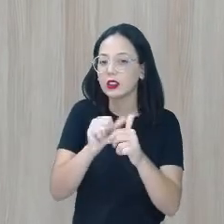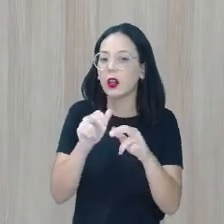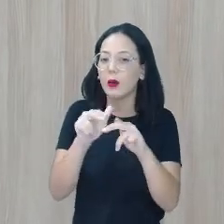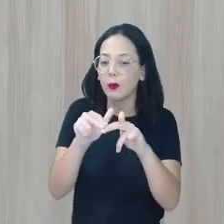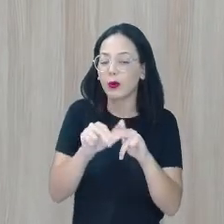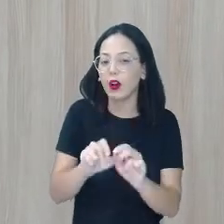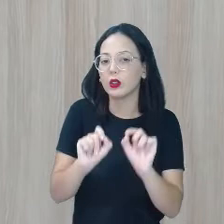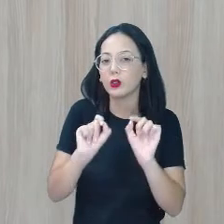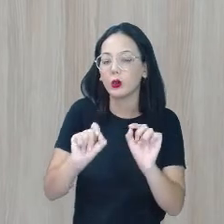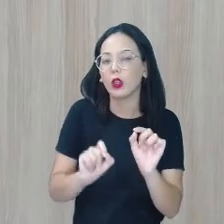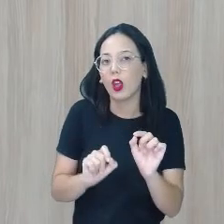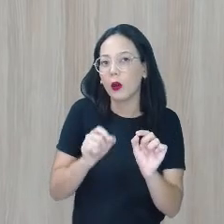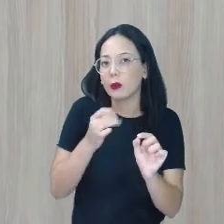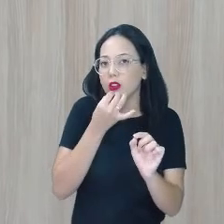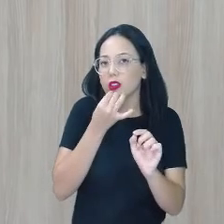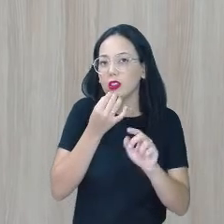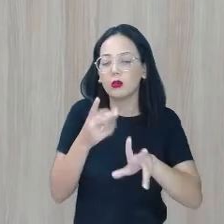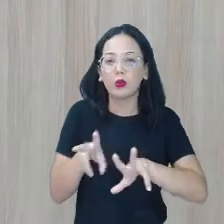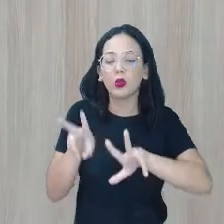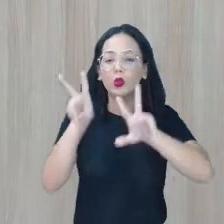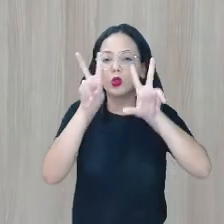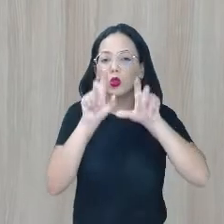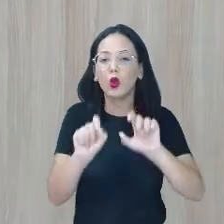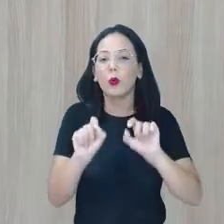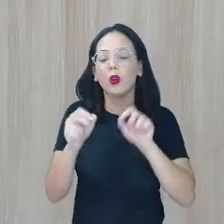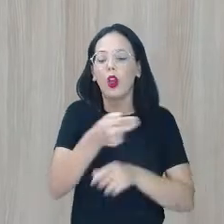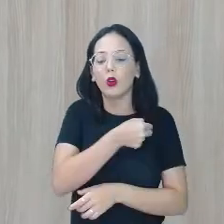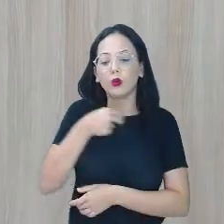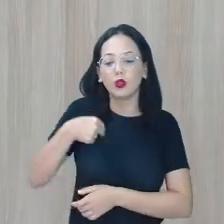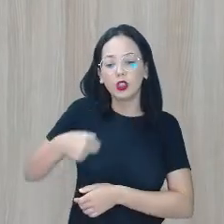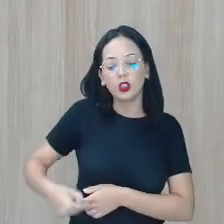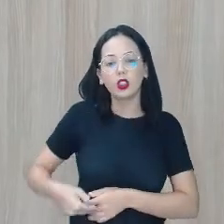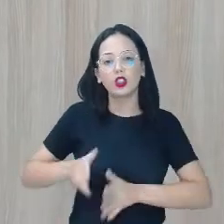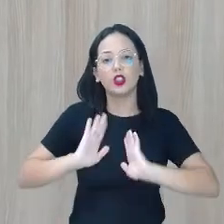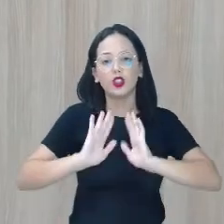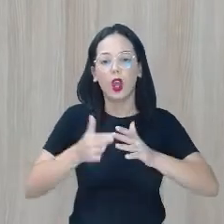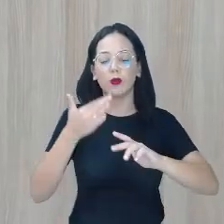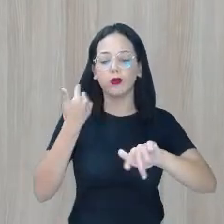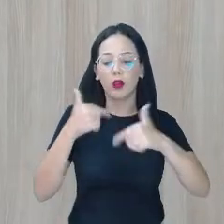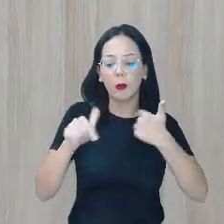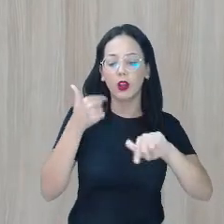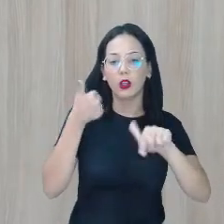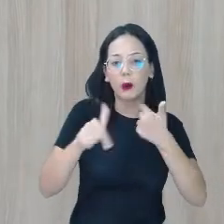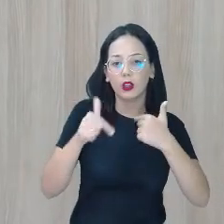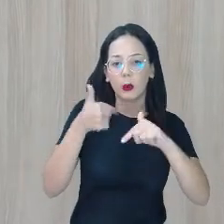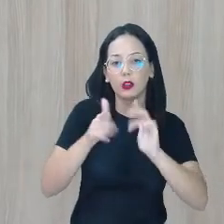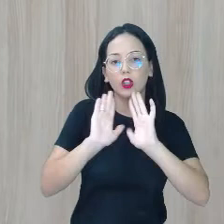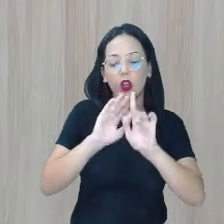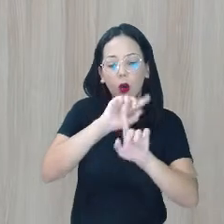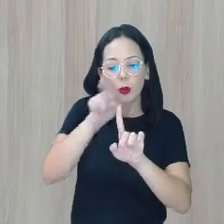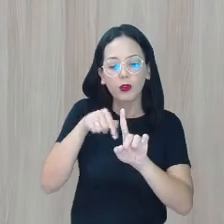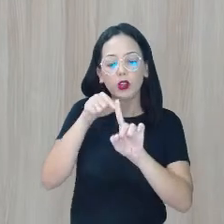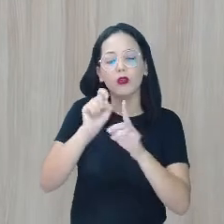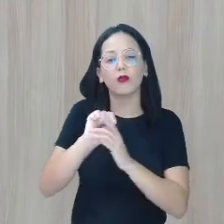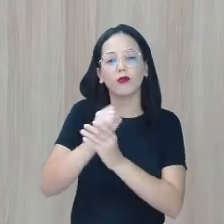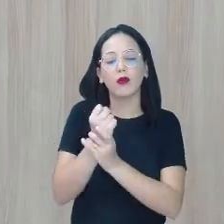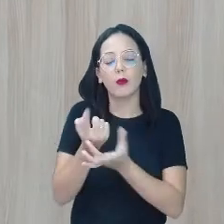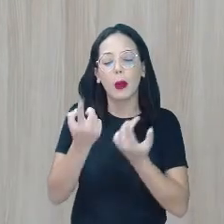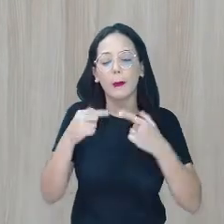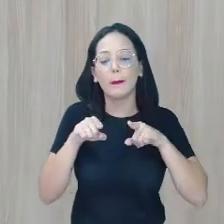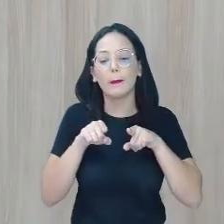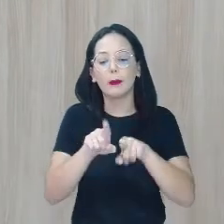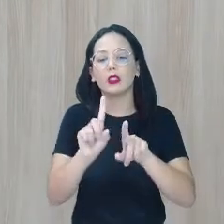conta dessa questão, né, de que os chineses eles vêm trabalhando no intuito, né, de firmar